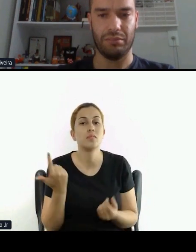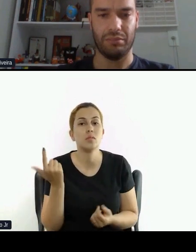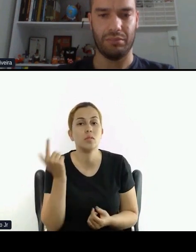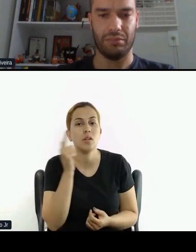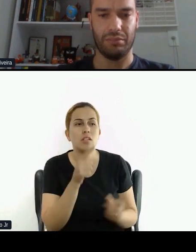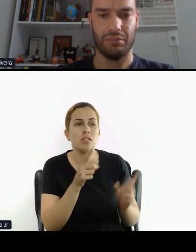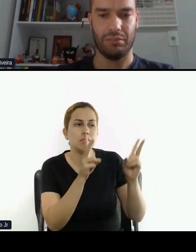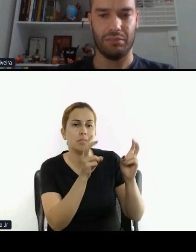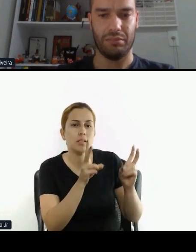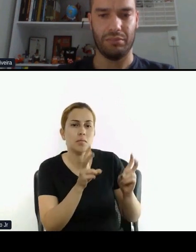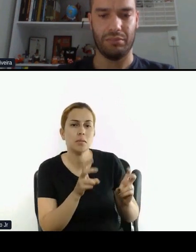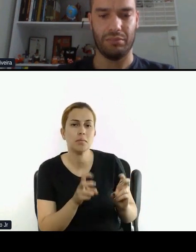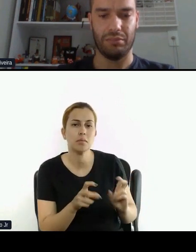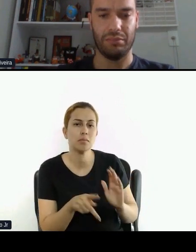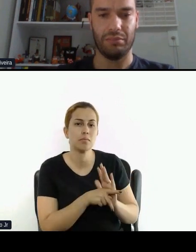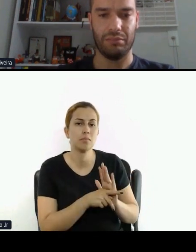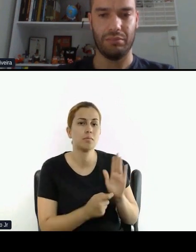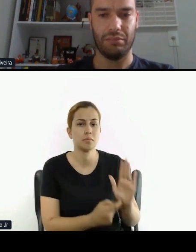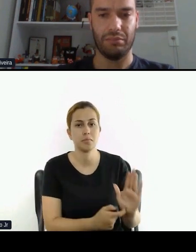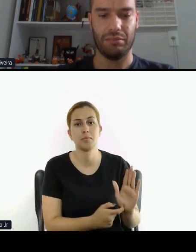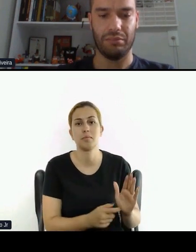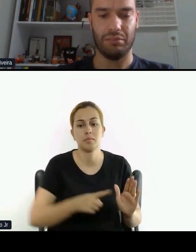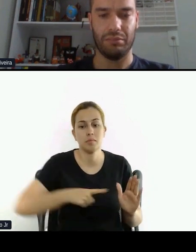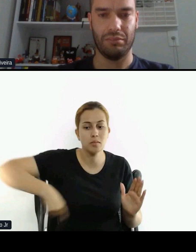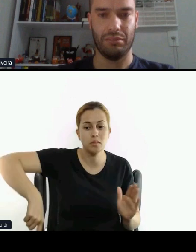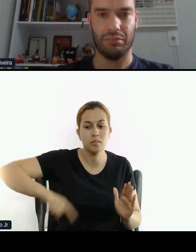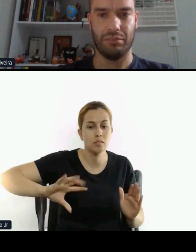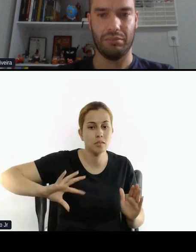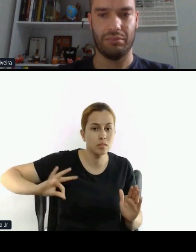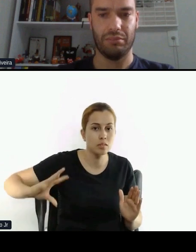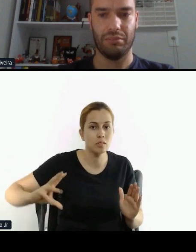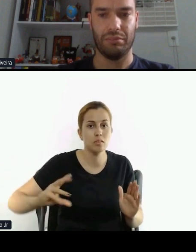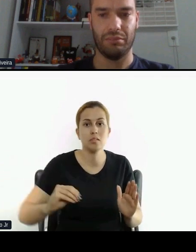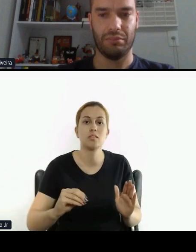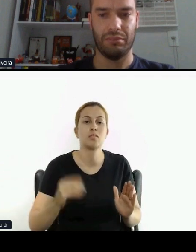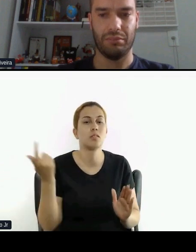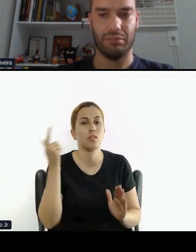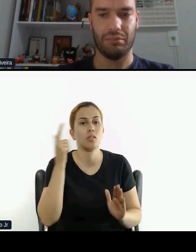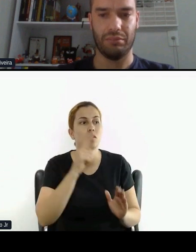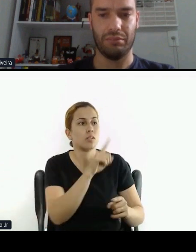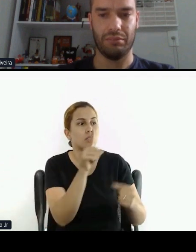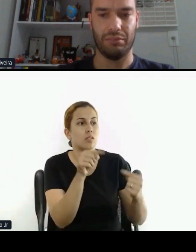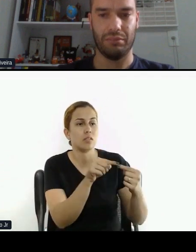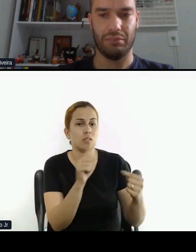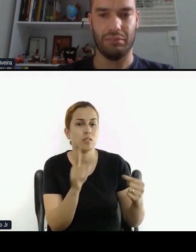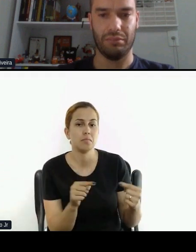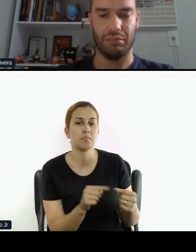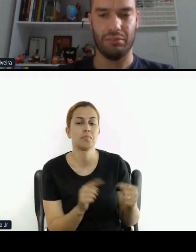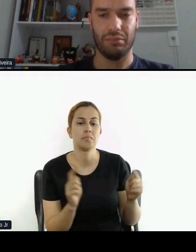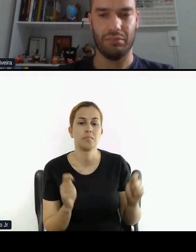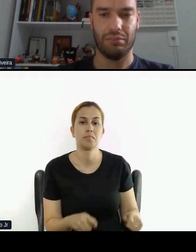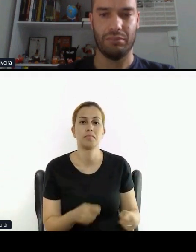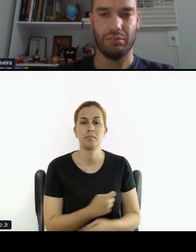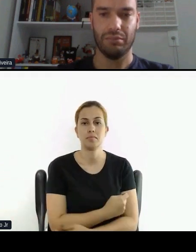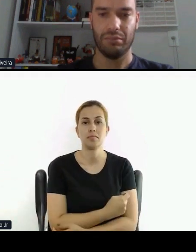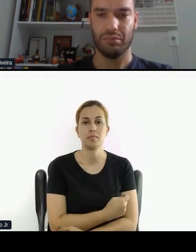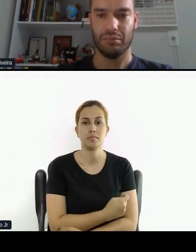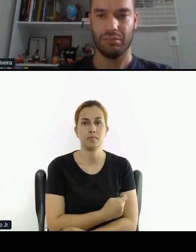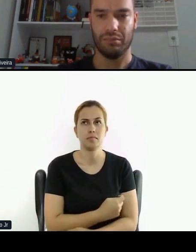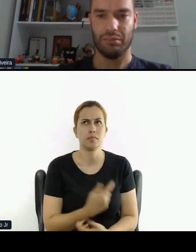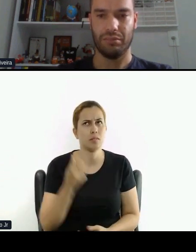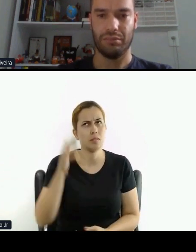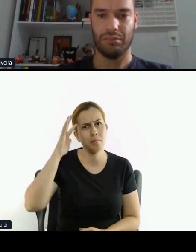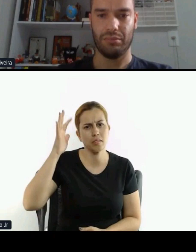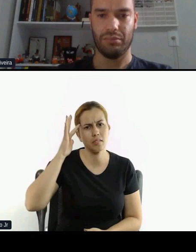perspectiva e expectativa, né, que nós, né, e todos nós conseguimos atingir ali, né, o nosso objetivo. Seja, eu sou um